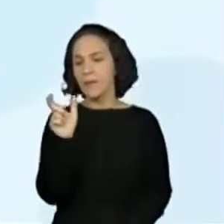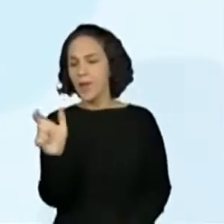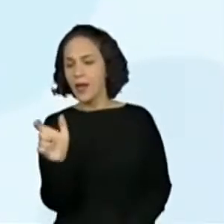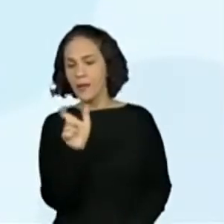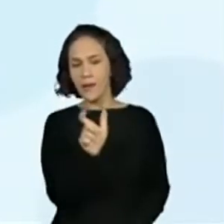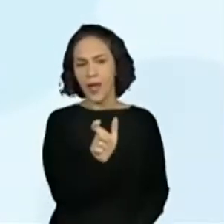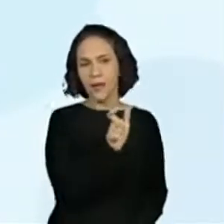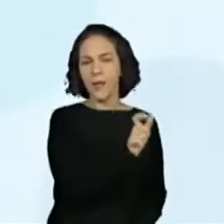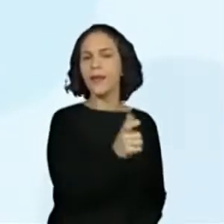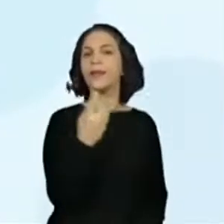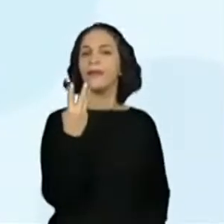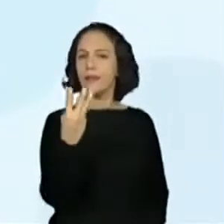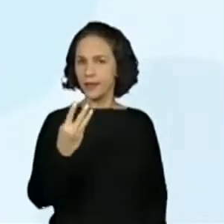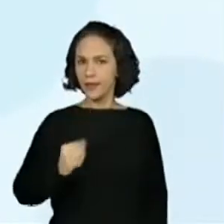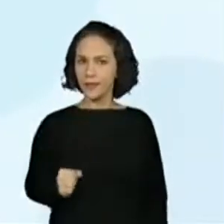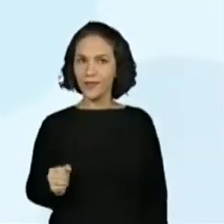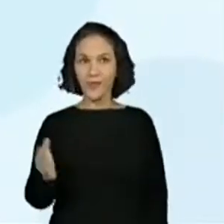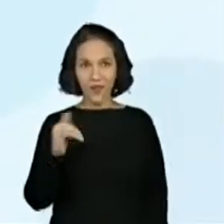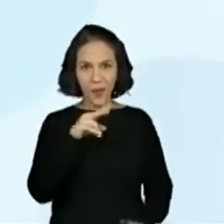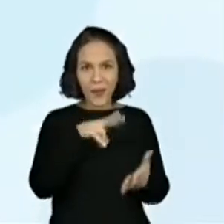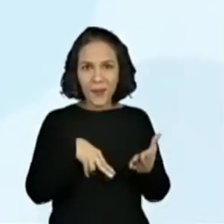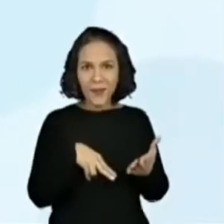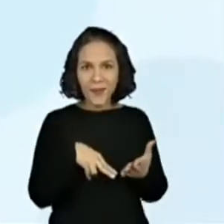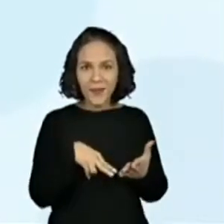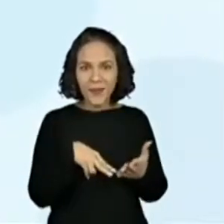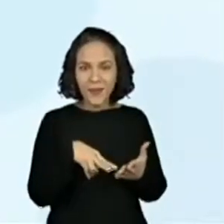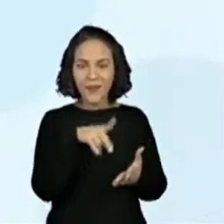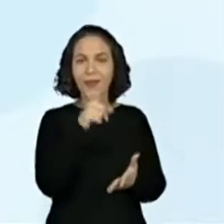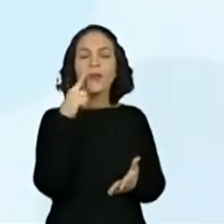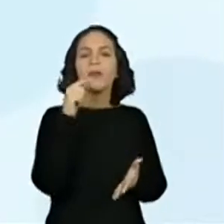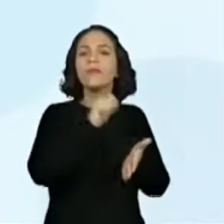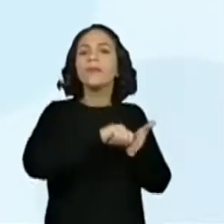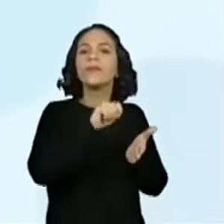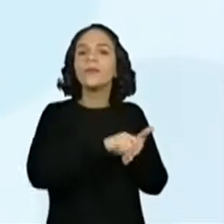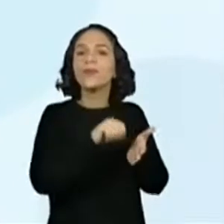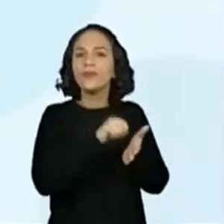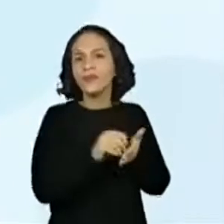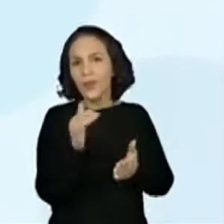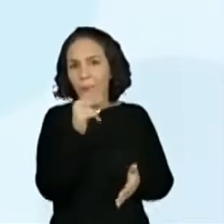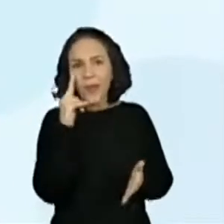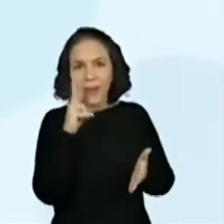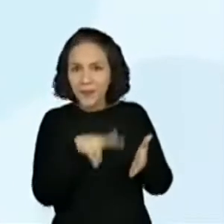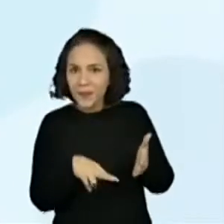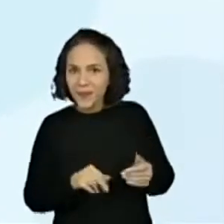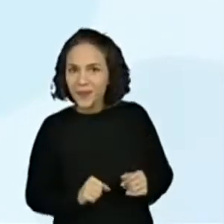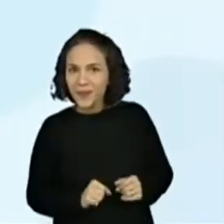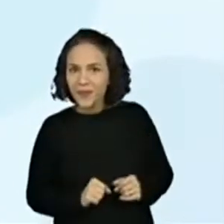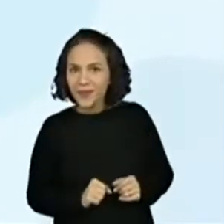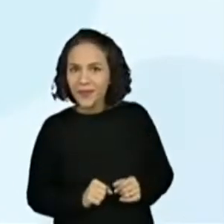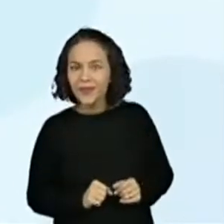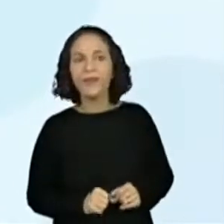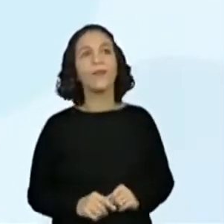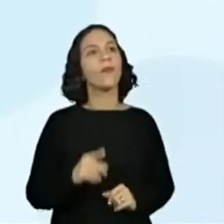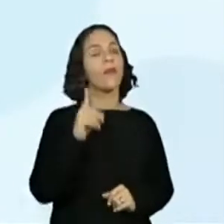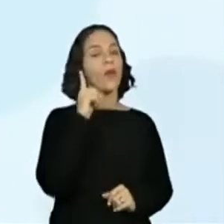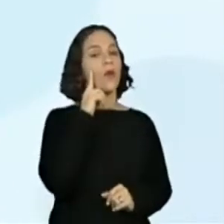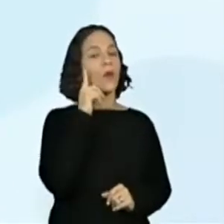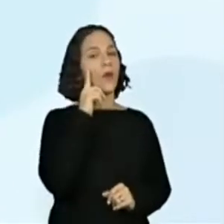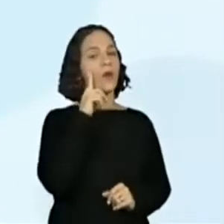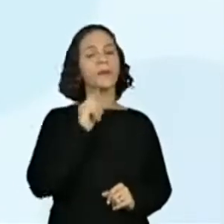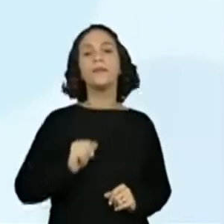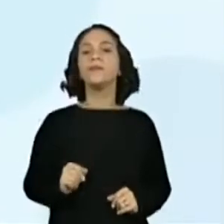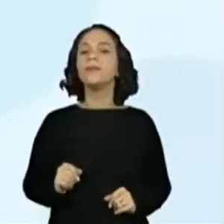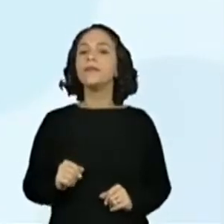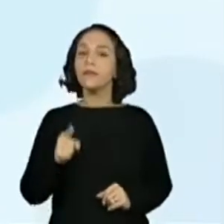cartelas. Vamos fazer a leitura aí desses números que ele escreveu por extenso? Olha só, eu vou dar um tempinho para